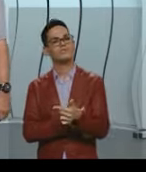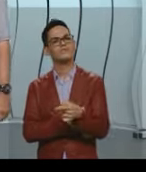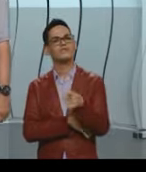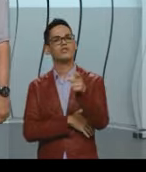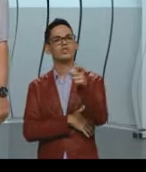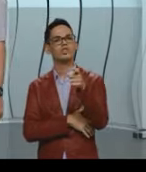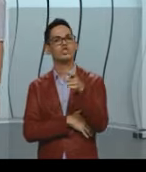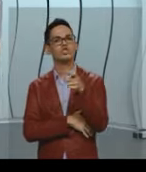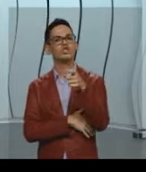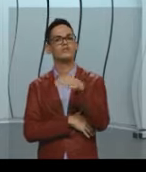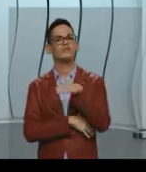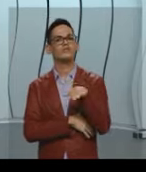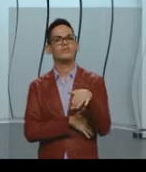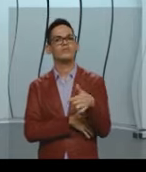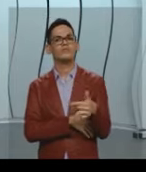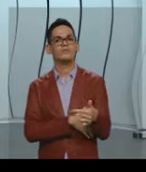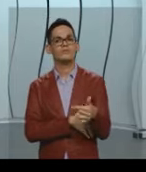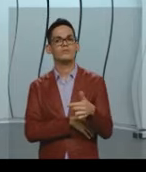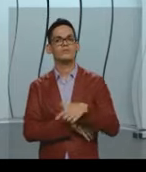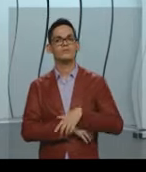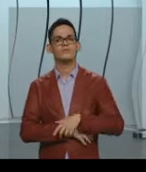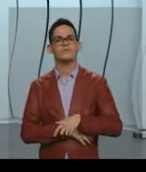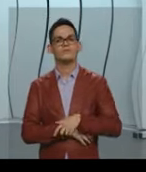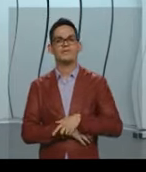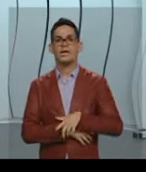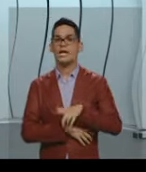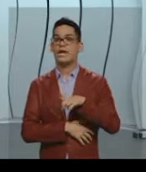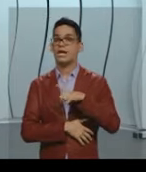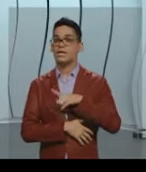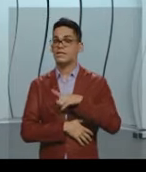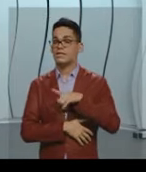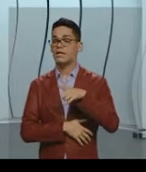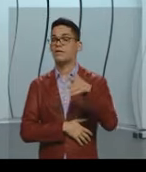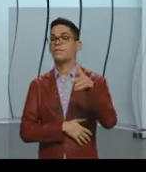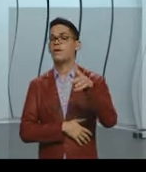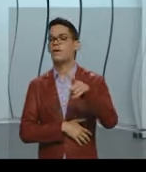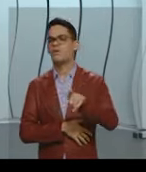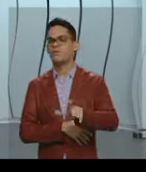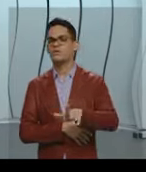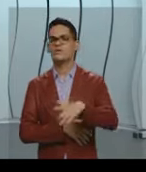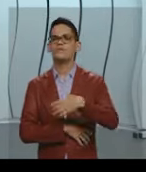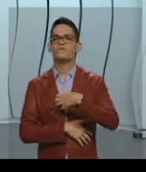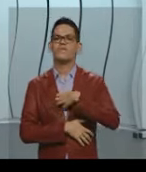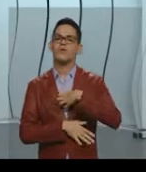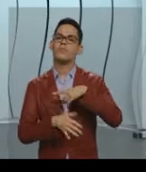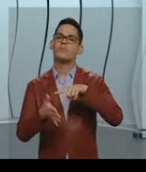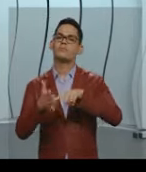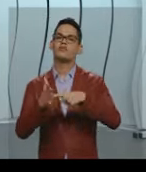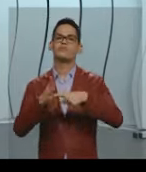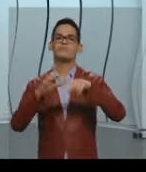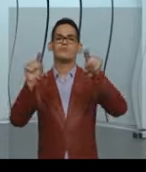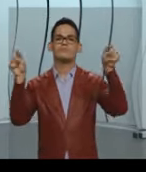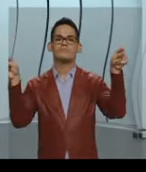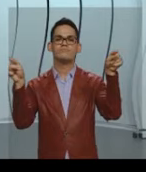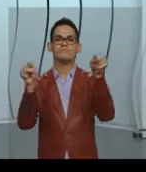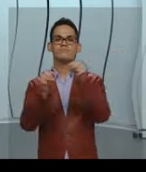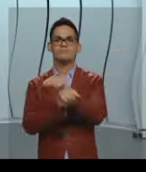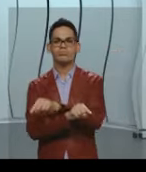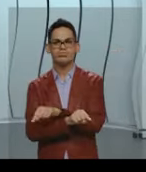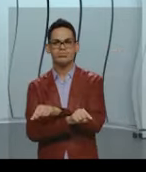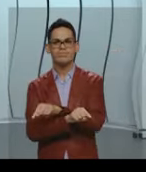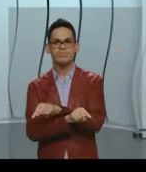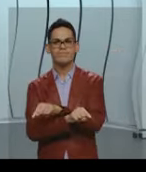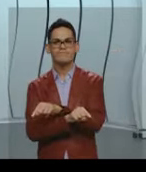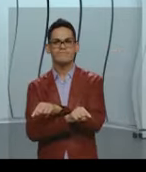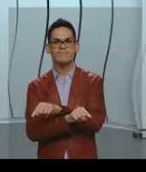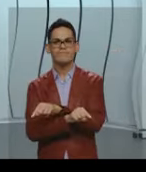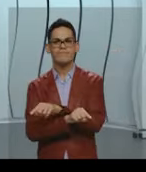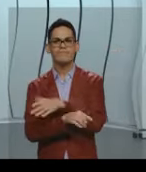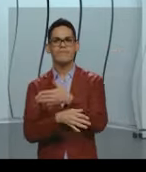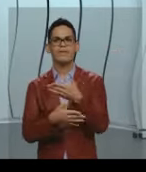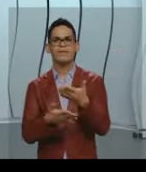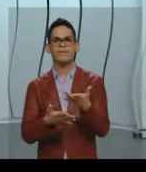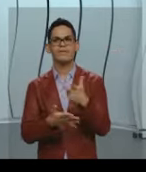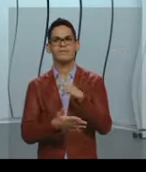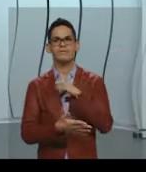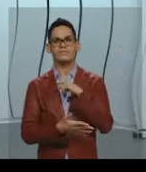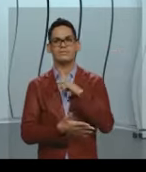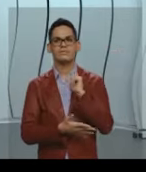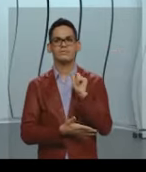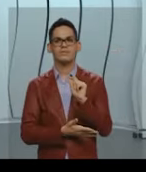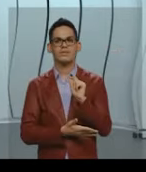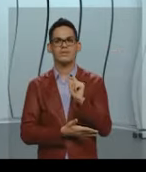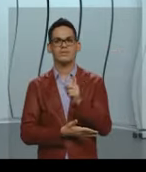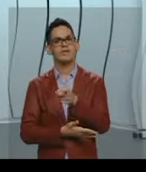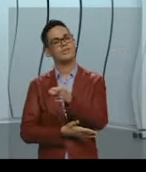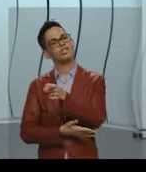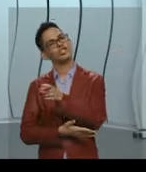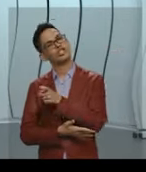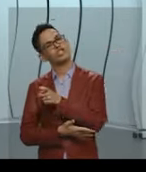2, que é igual a 19. Aí nós temos uma outra proporção. Multiplica cruzado, embaixo do 19 é 1. E aí nós temos que